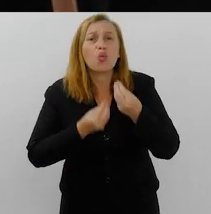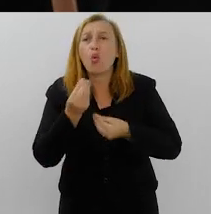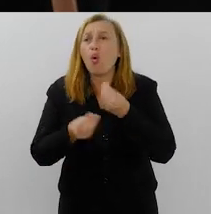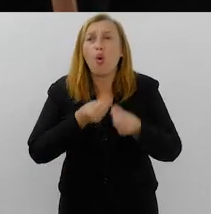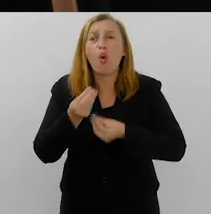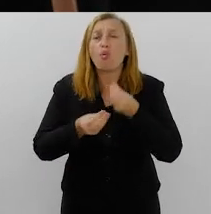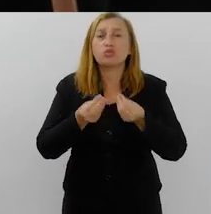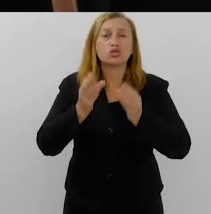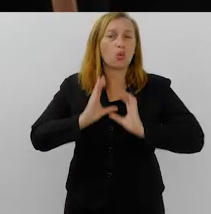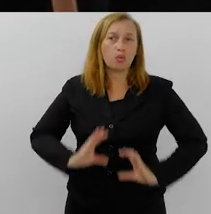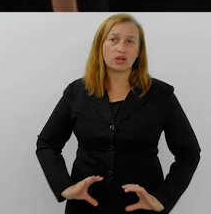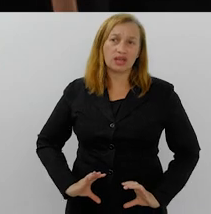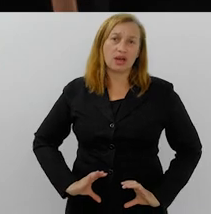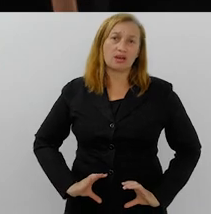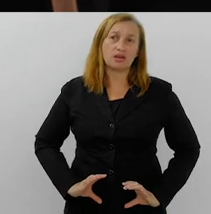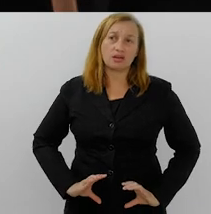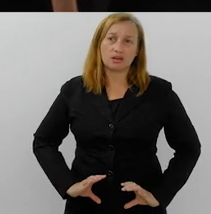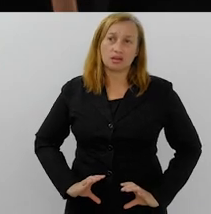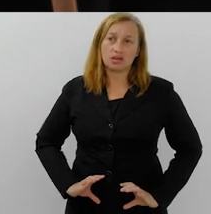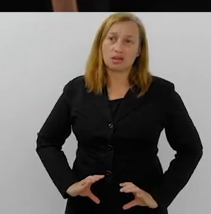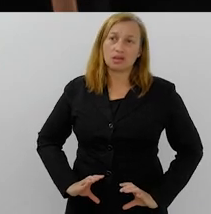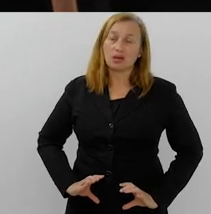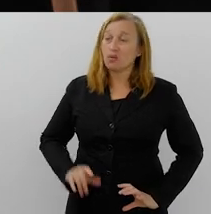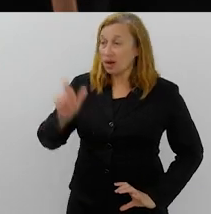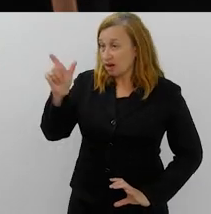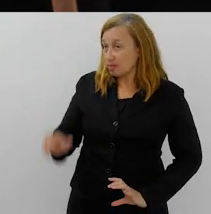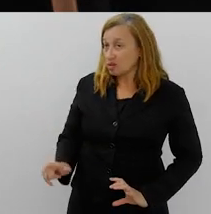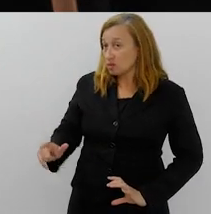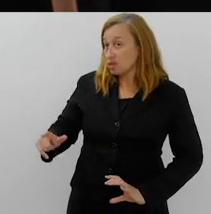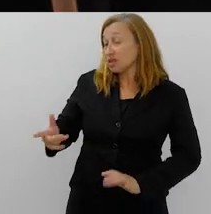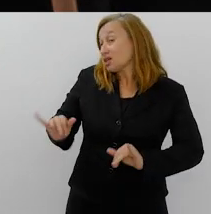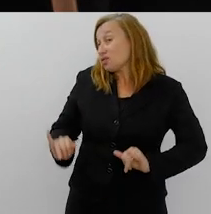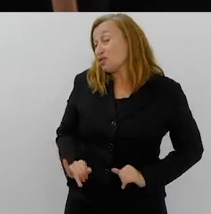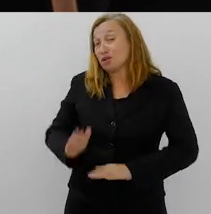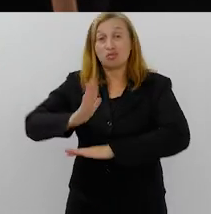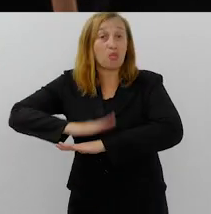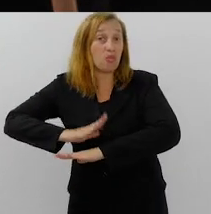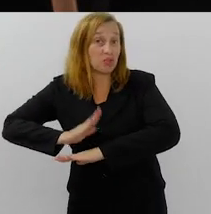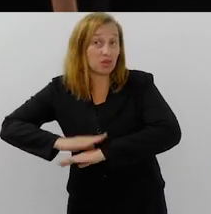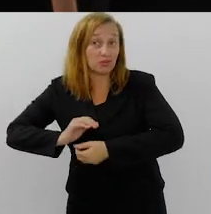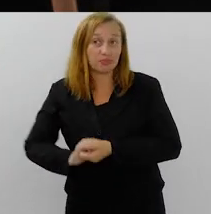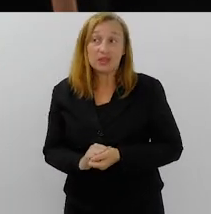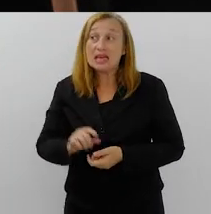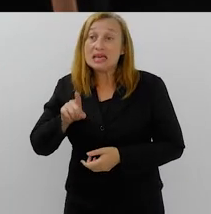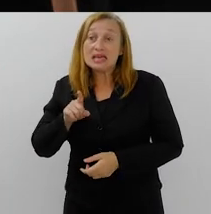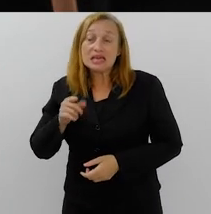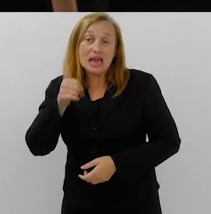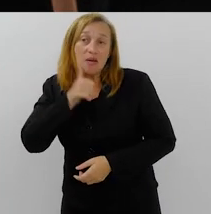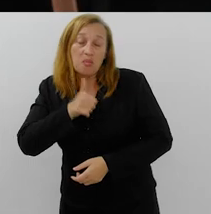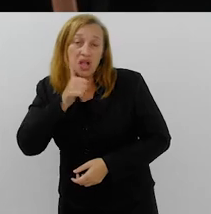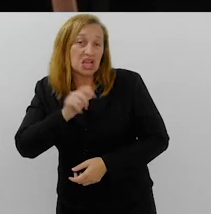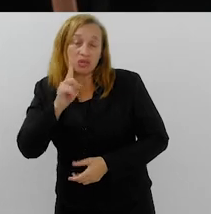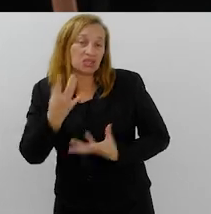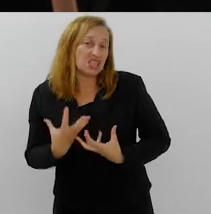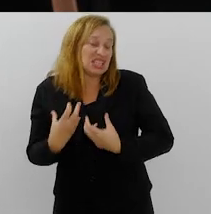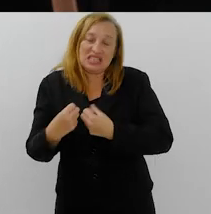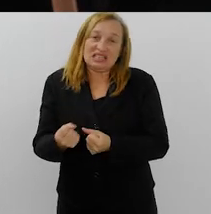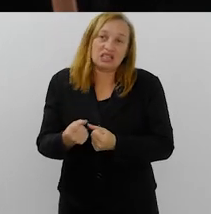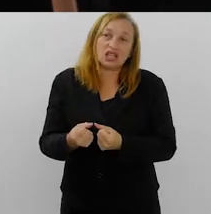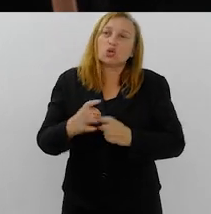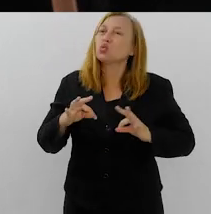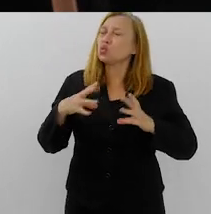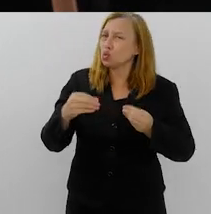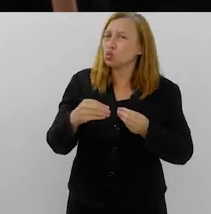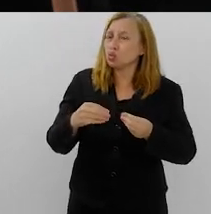sabe de que maneira se comportar com aquela companheira que tá vivendo aquele momento e ela também não tá se aceitando tudo